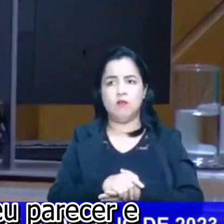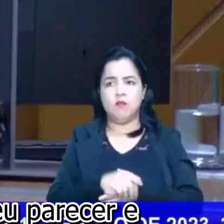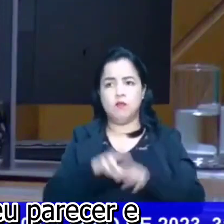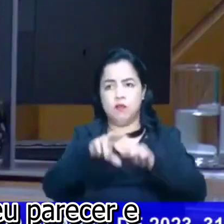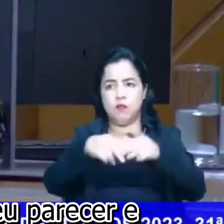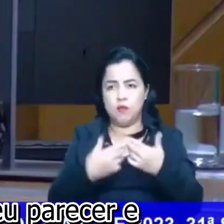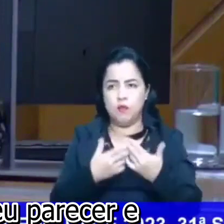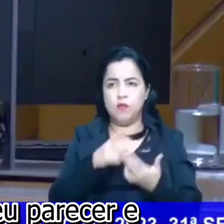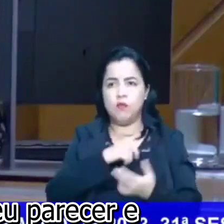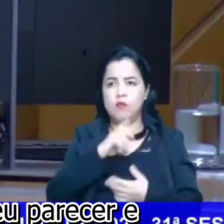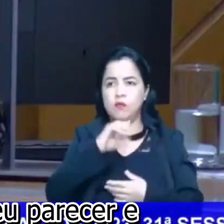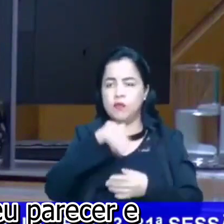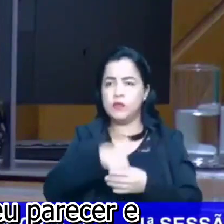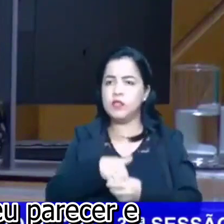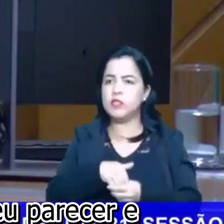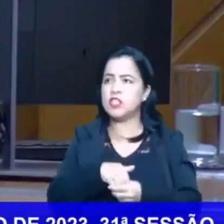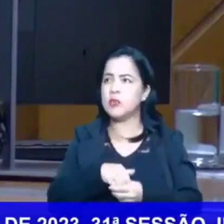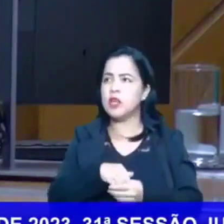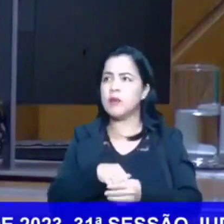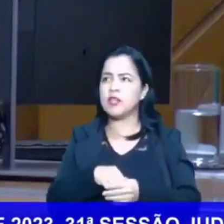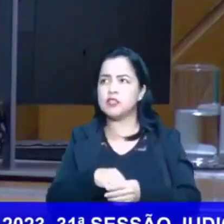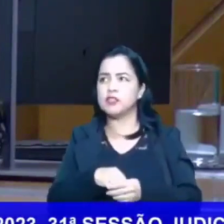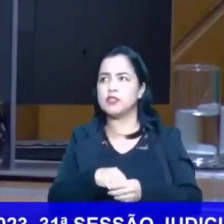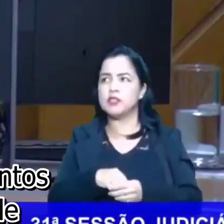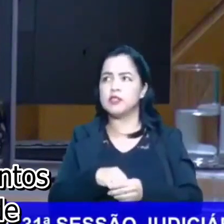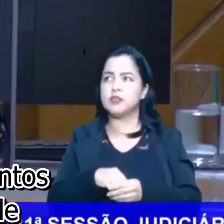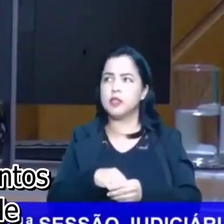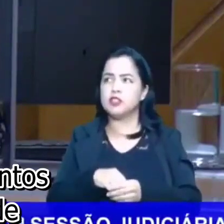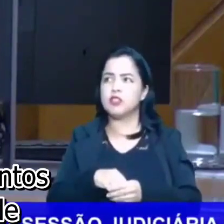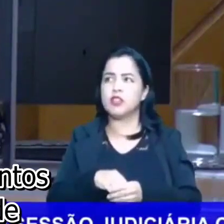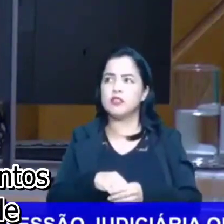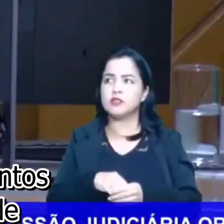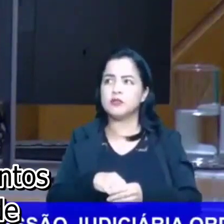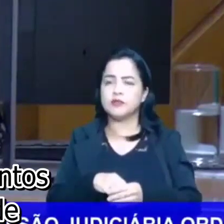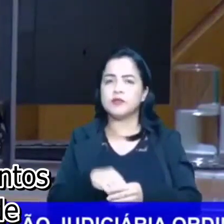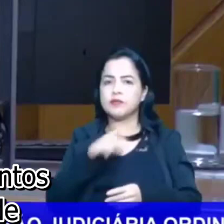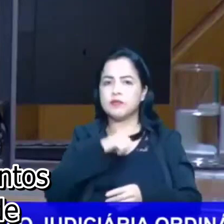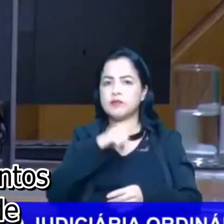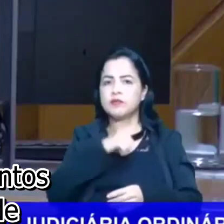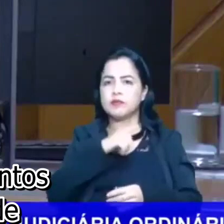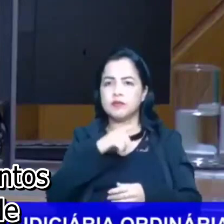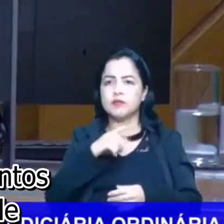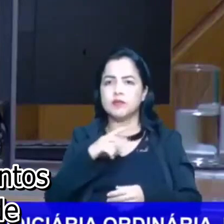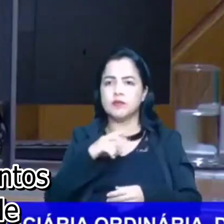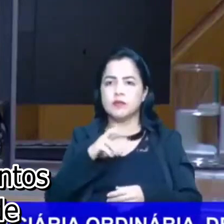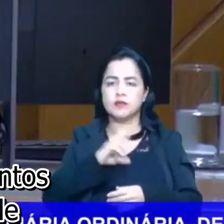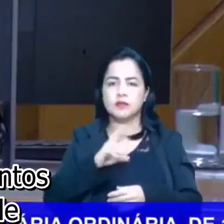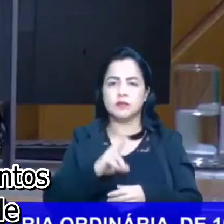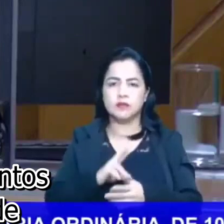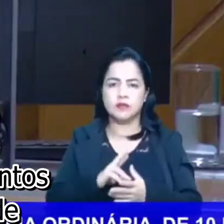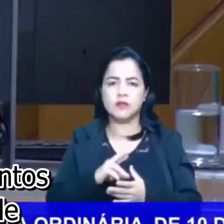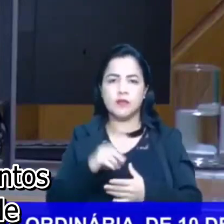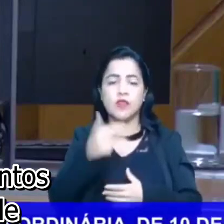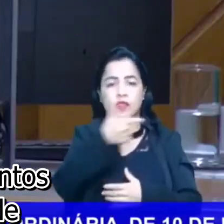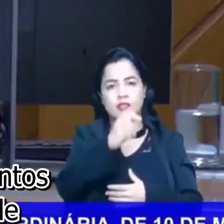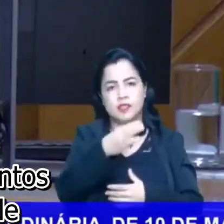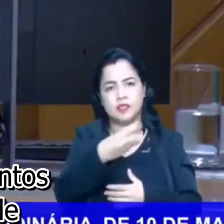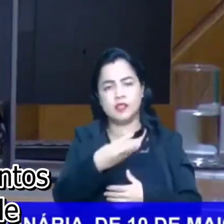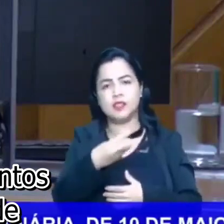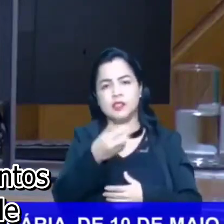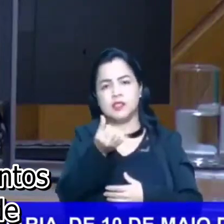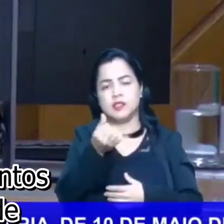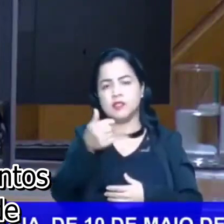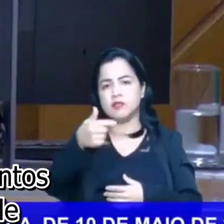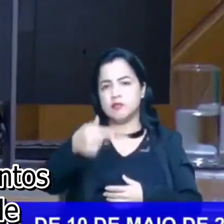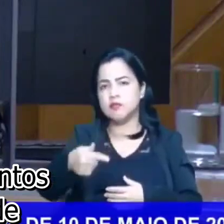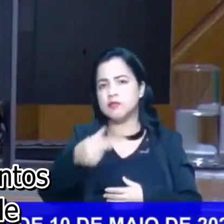Público Eleitoral mantém o seu parecer escorado na Resolução 23.607, que determina